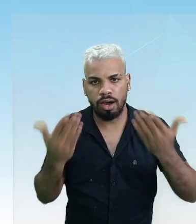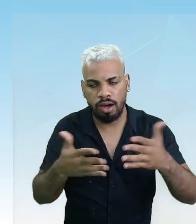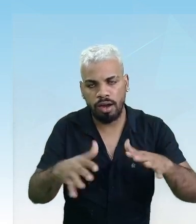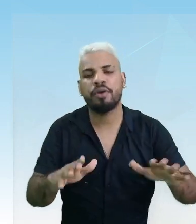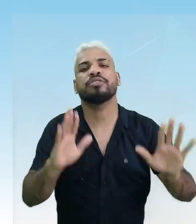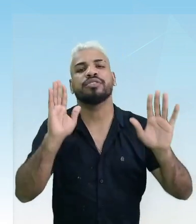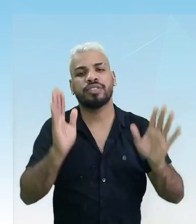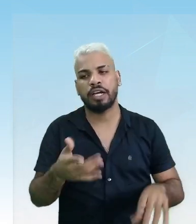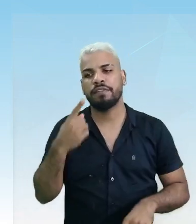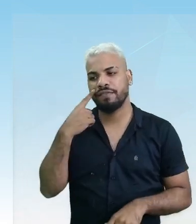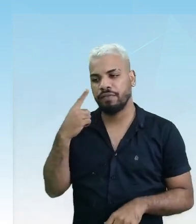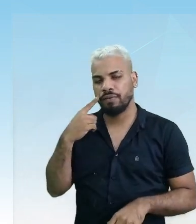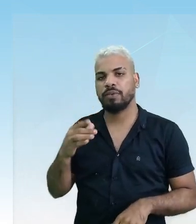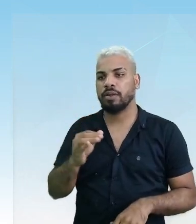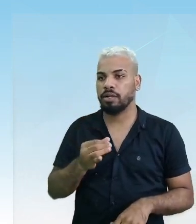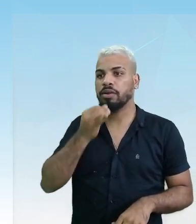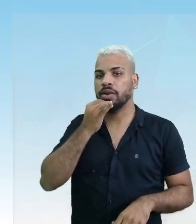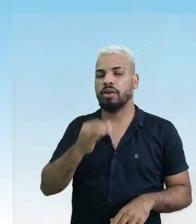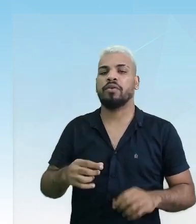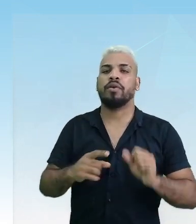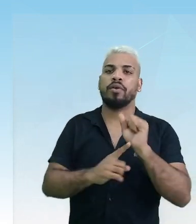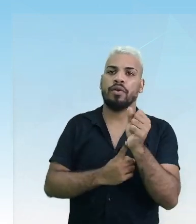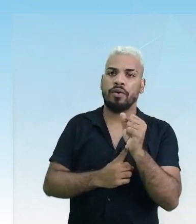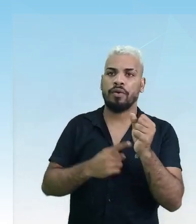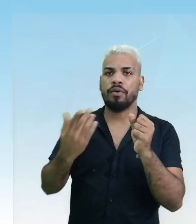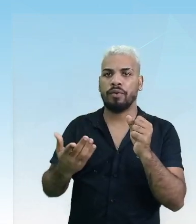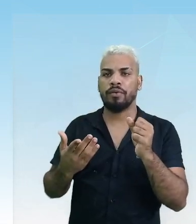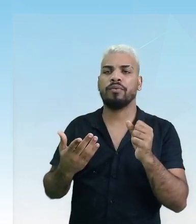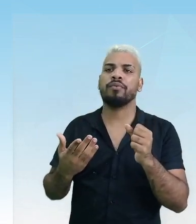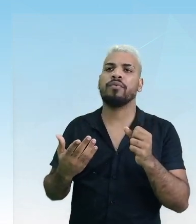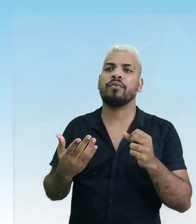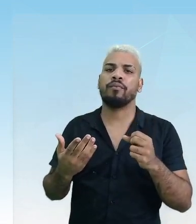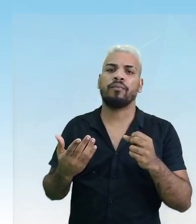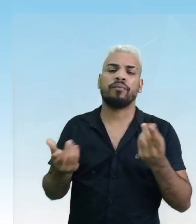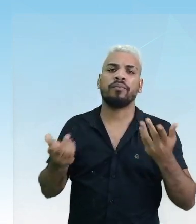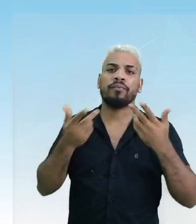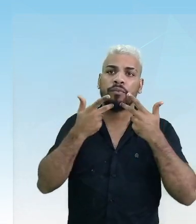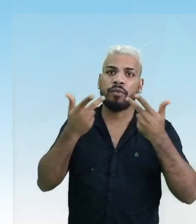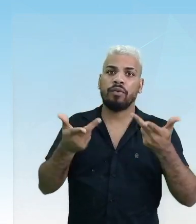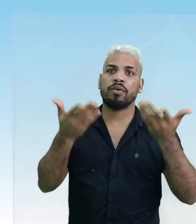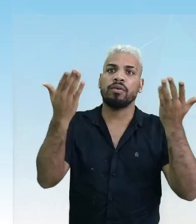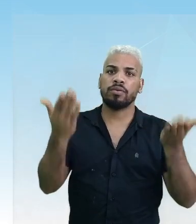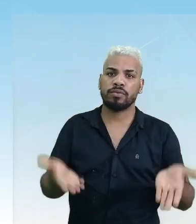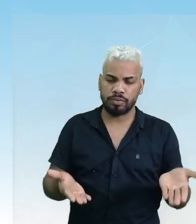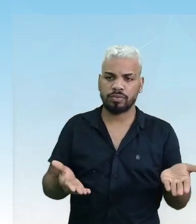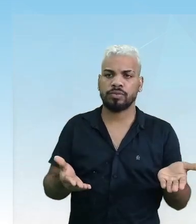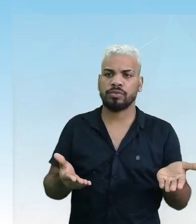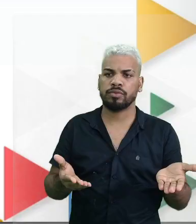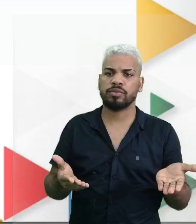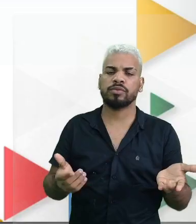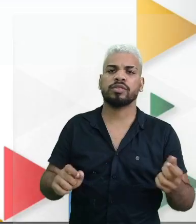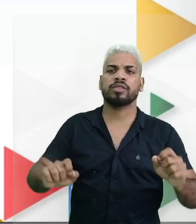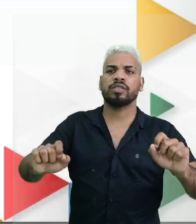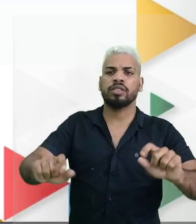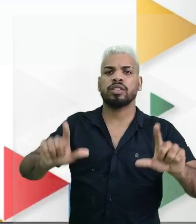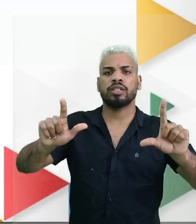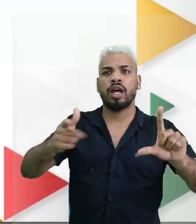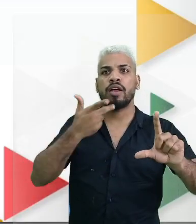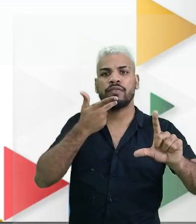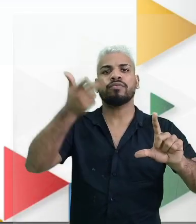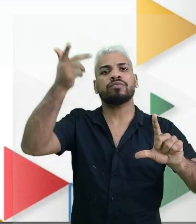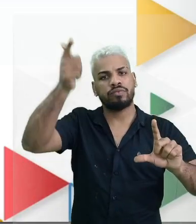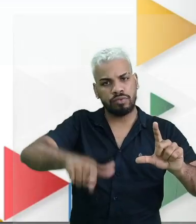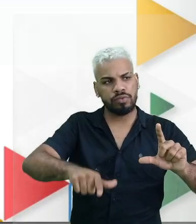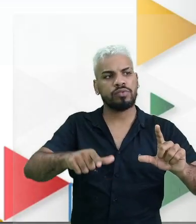Nós vimos um exemplo com sujeito indeterminado, dizem, e esse, como há na tela, mais uma vez, é a